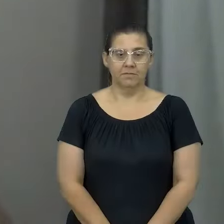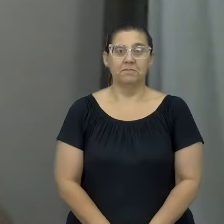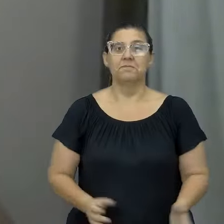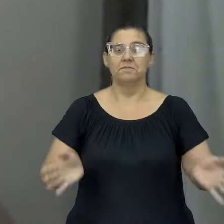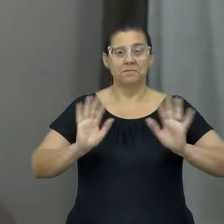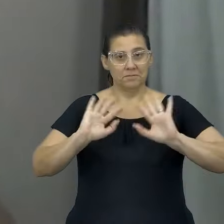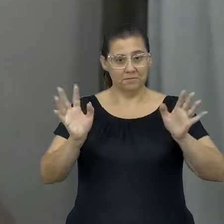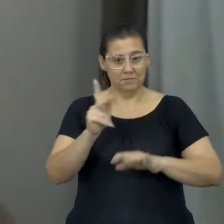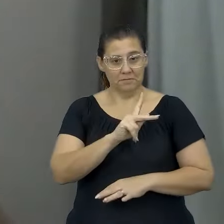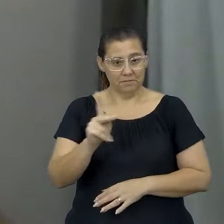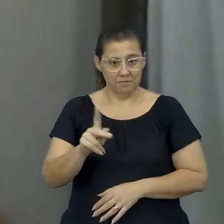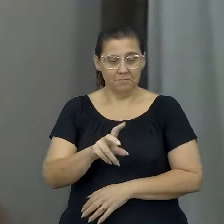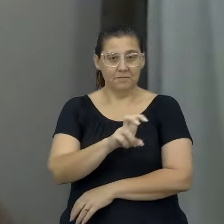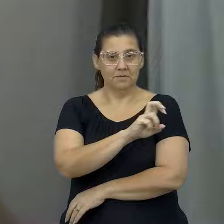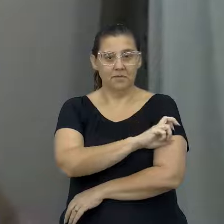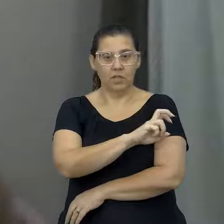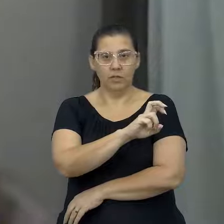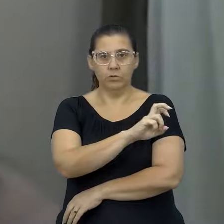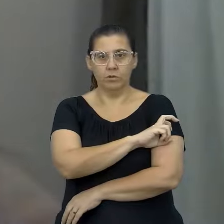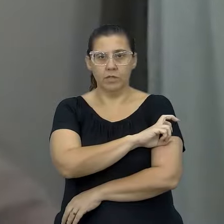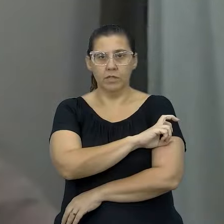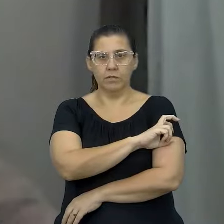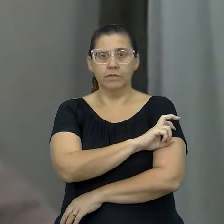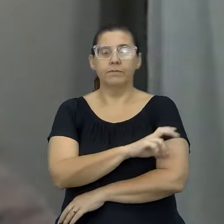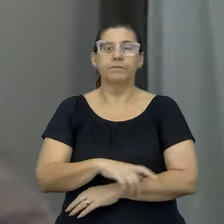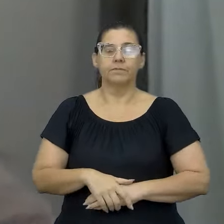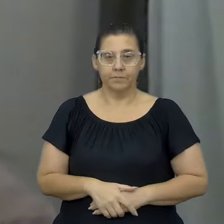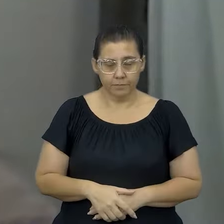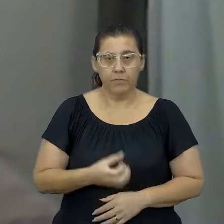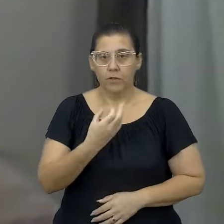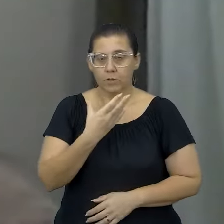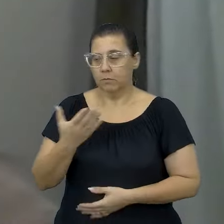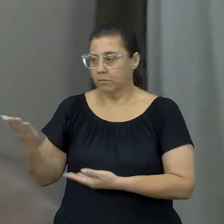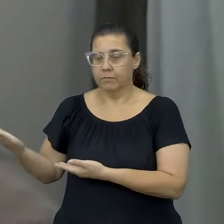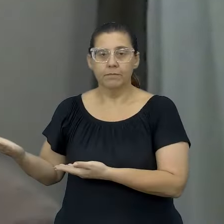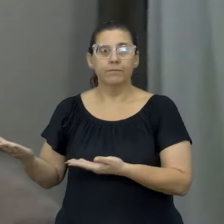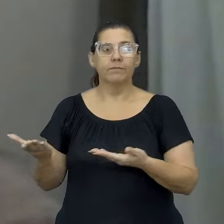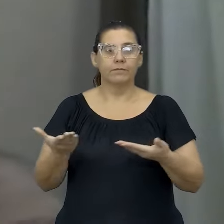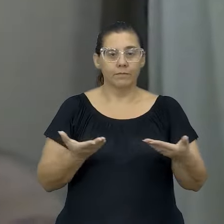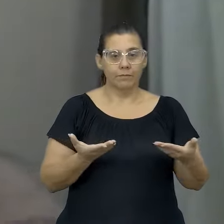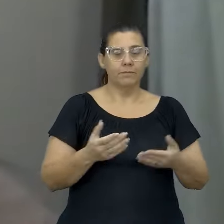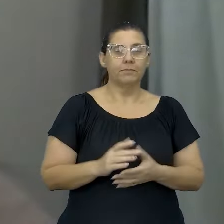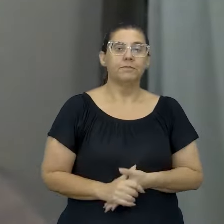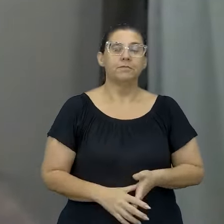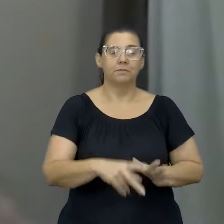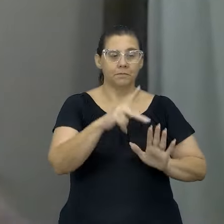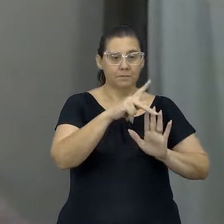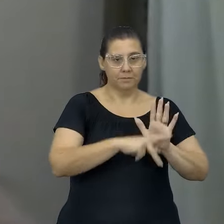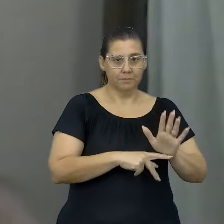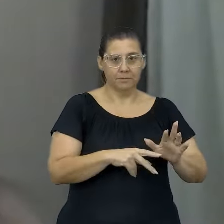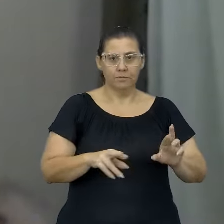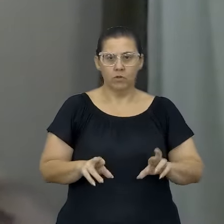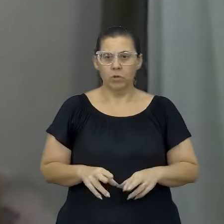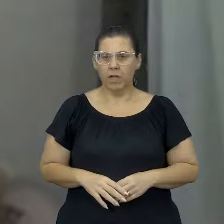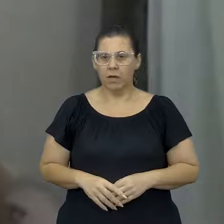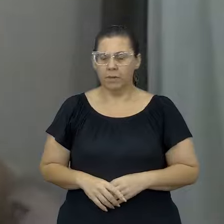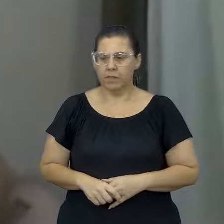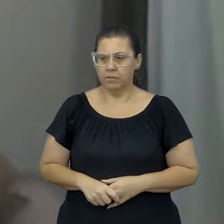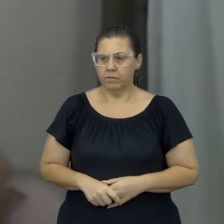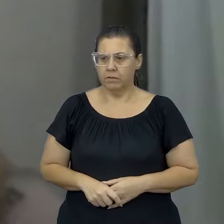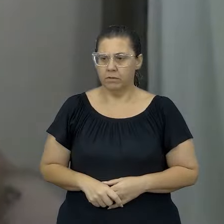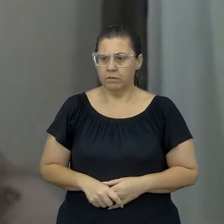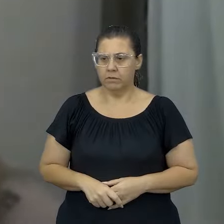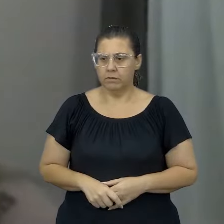Olá, professores dos quintos anos, sejam todos bem-vindos ao nosso programa de recuperação e